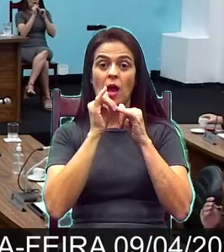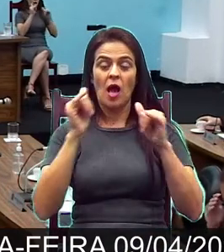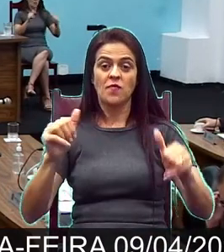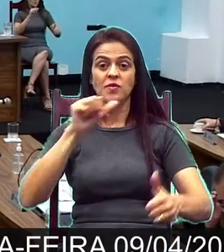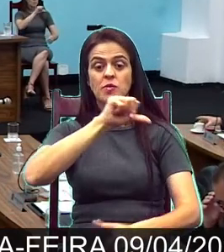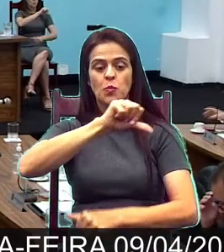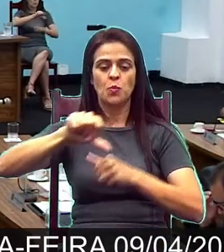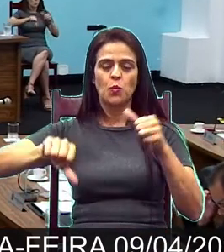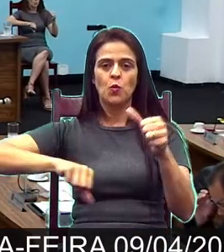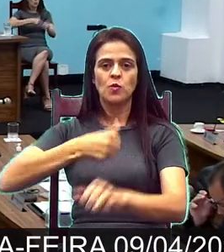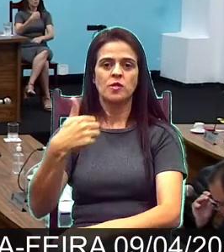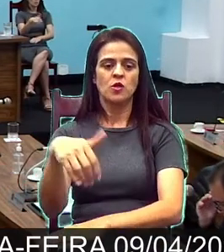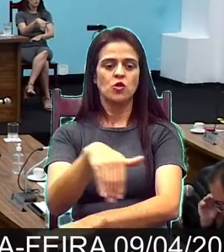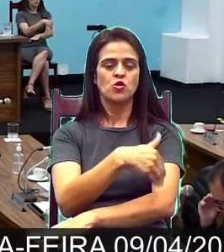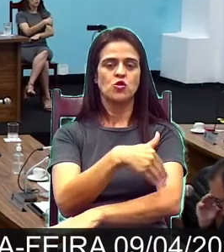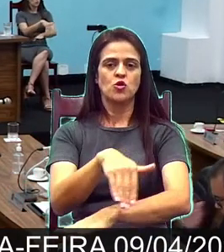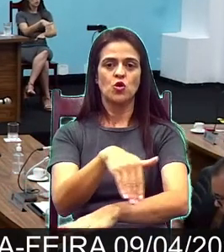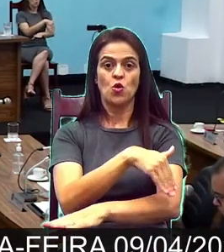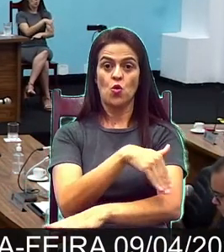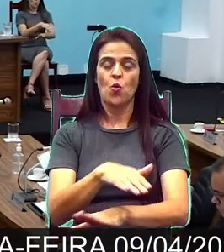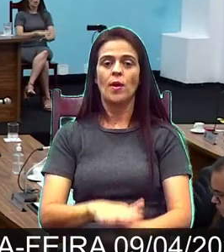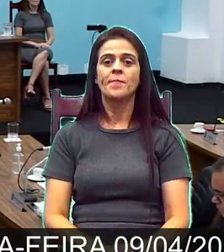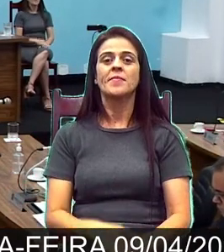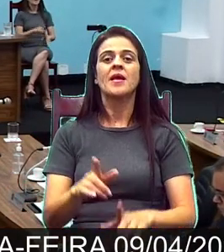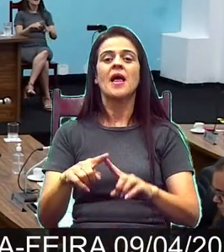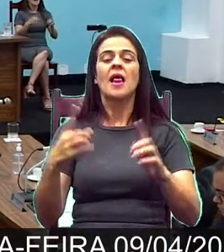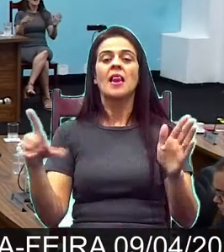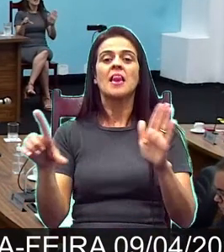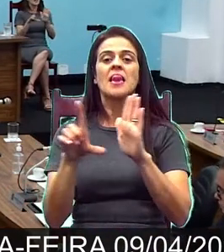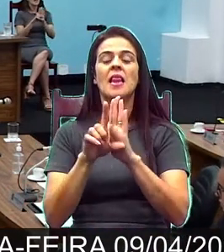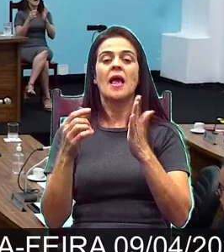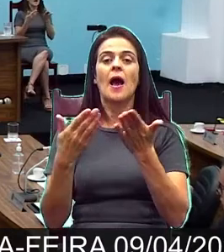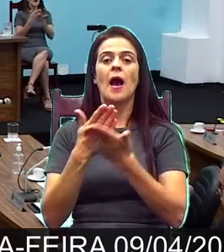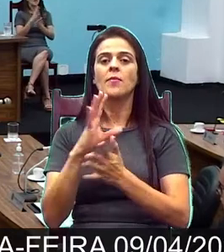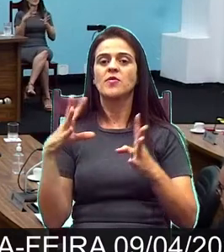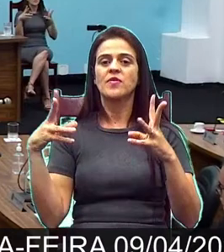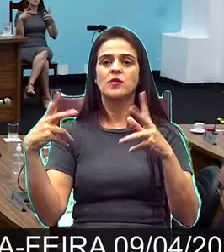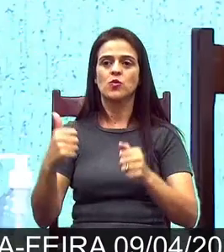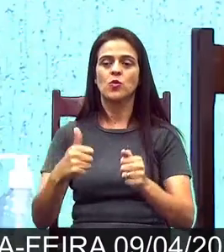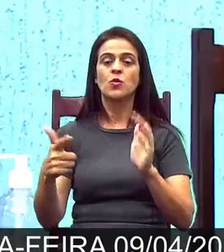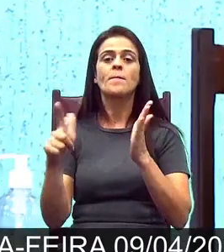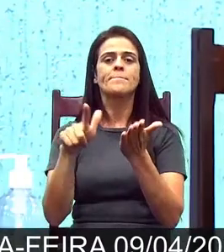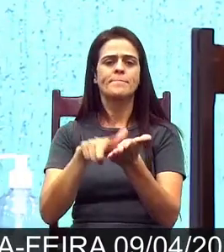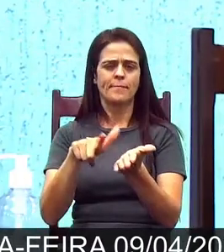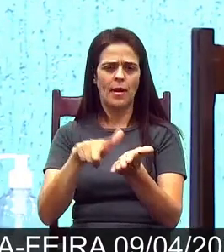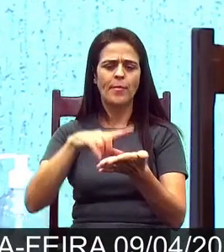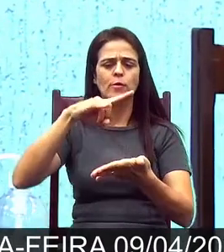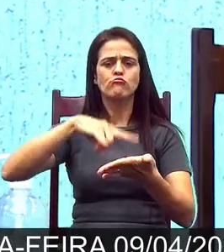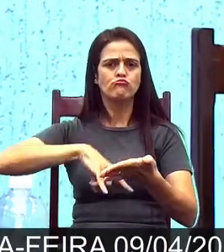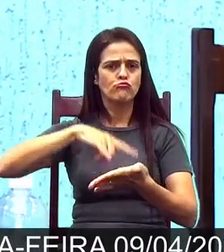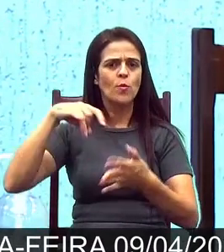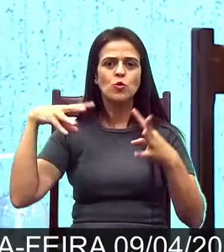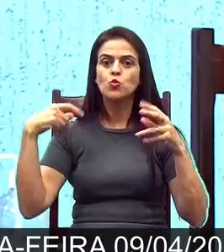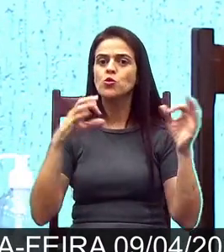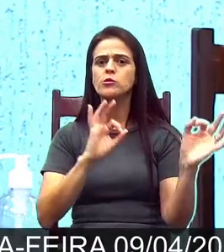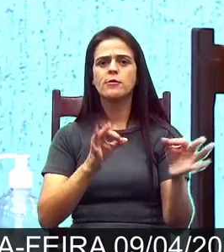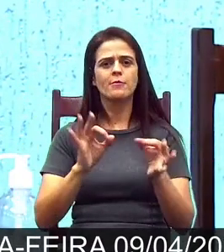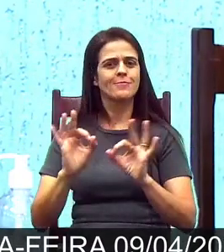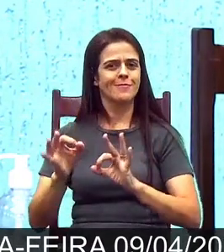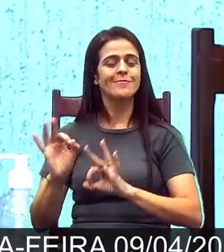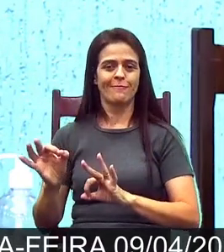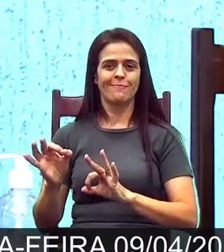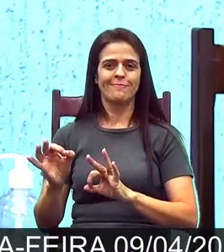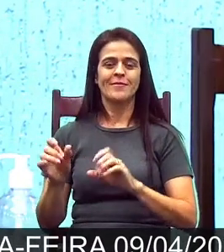Braulio Raul Pires de Oliveira. Essa lei entra em vigor na data de sua publicação. Toda a documentação aqui necessária, como também